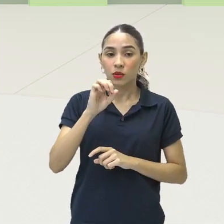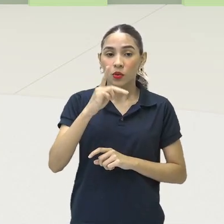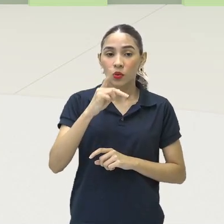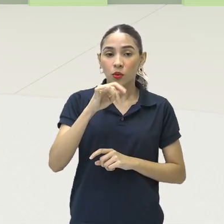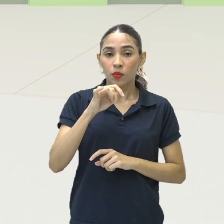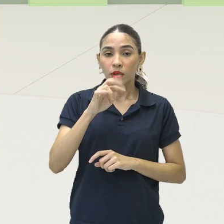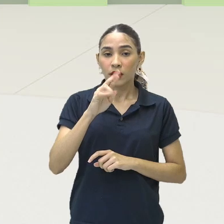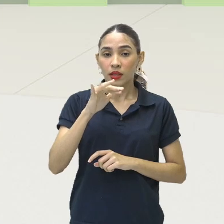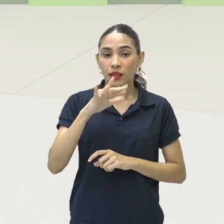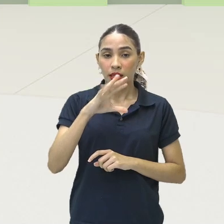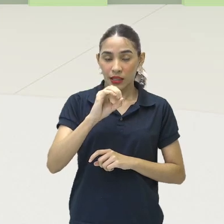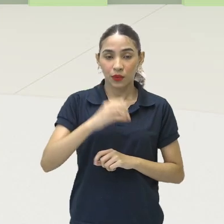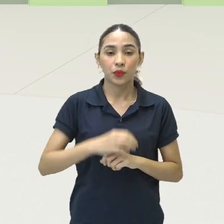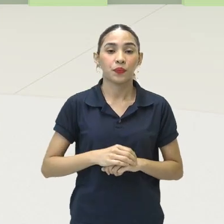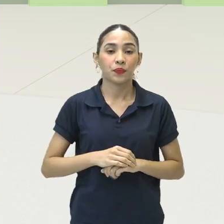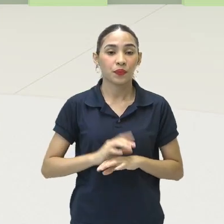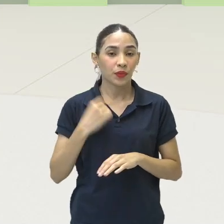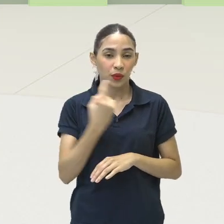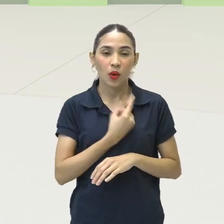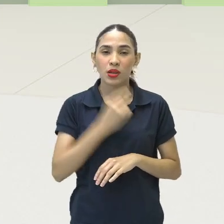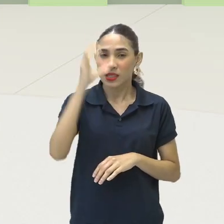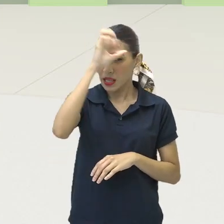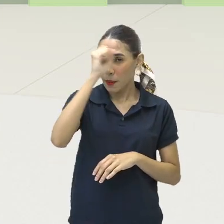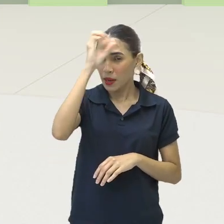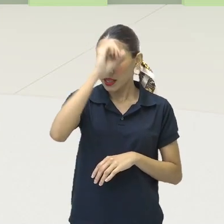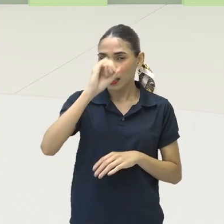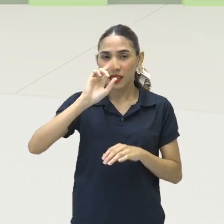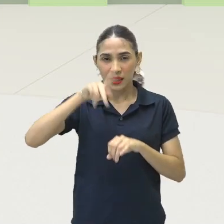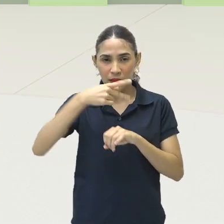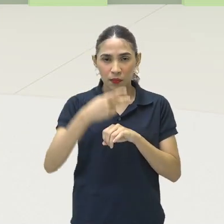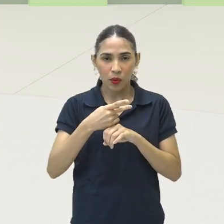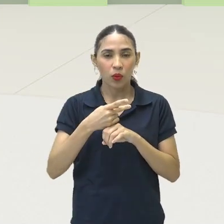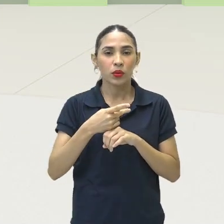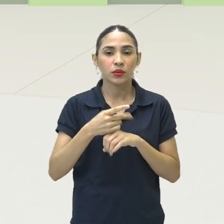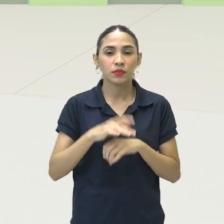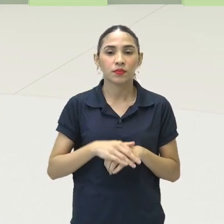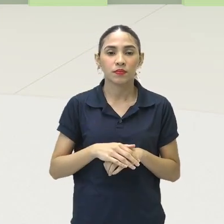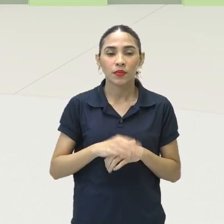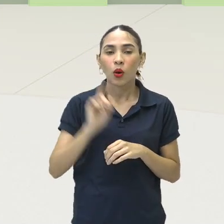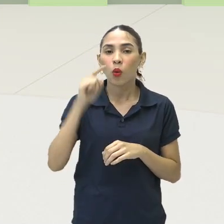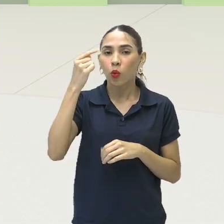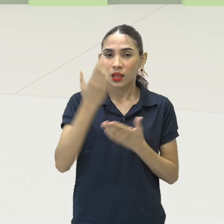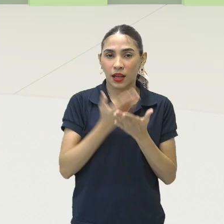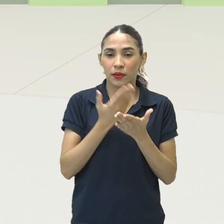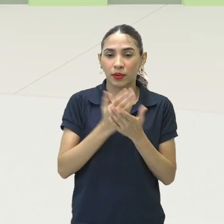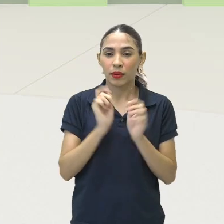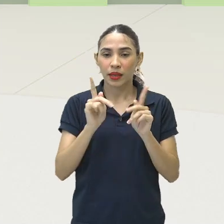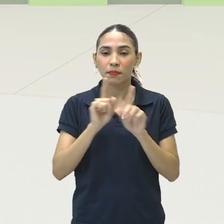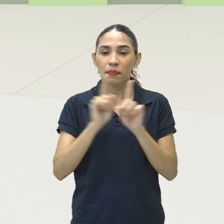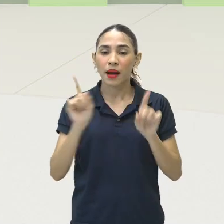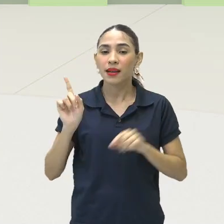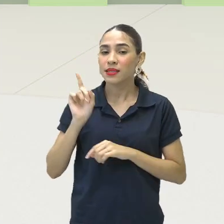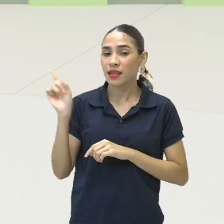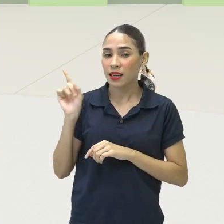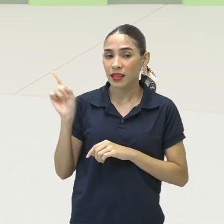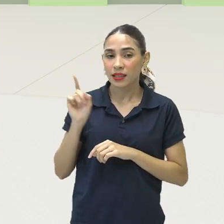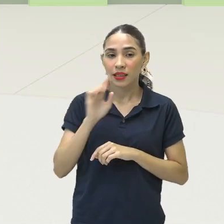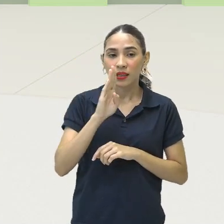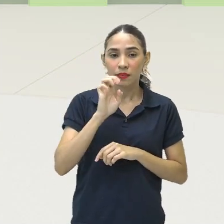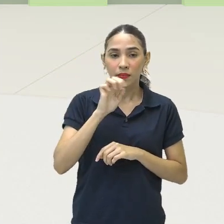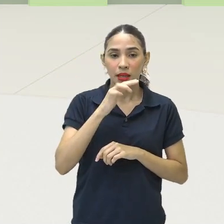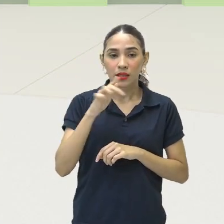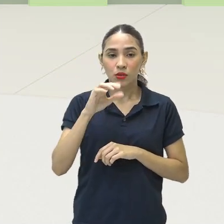nome dele, tá? A gente vai aprender os nomes dos compostos em uma próxima aula, mas esse aqui é o